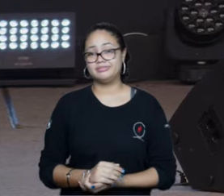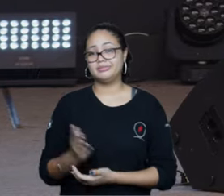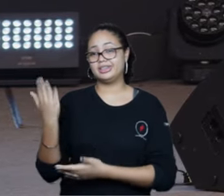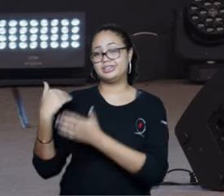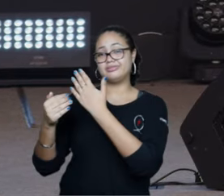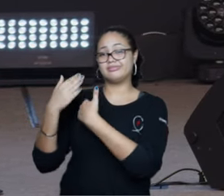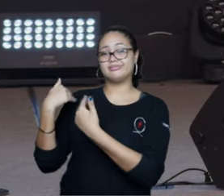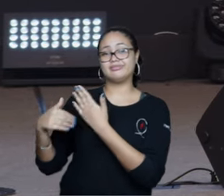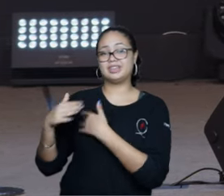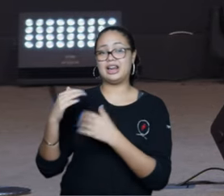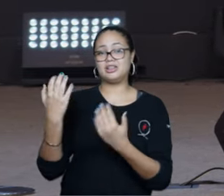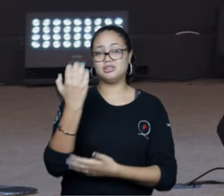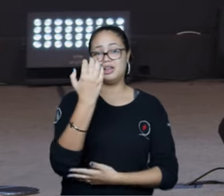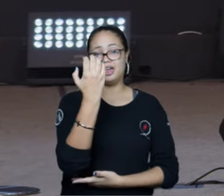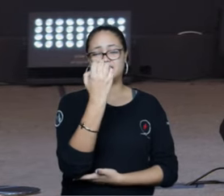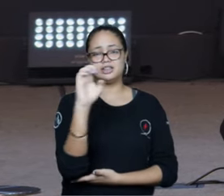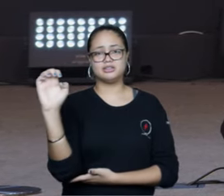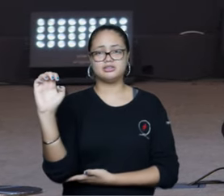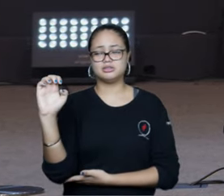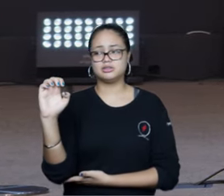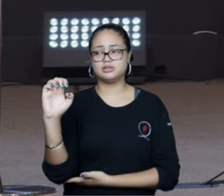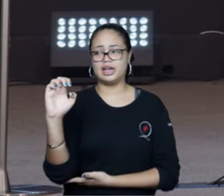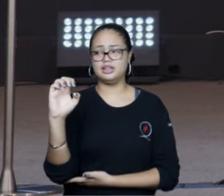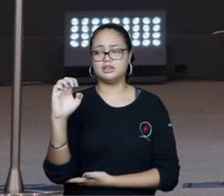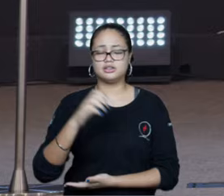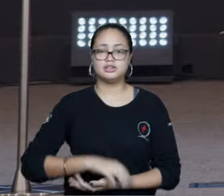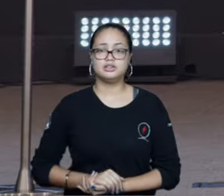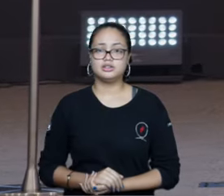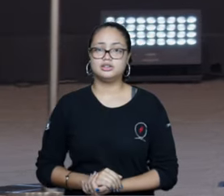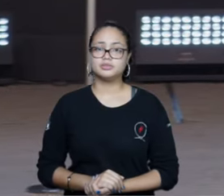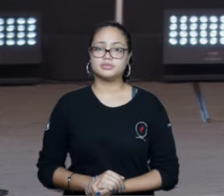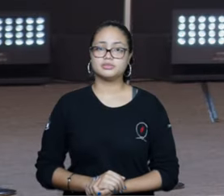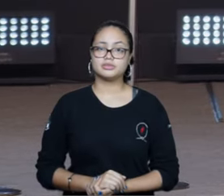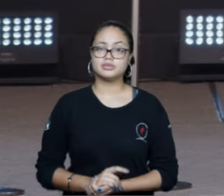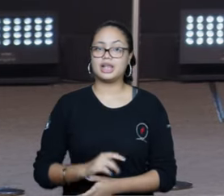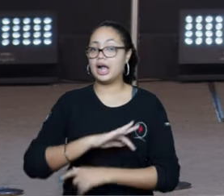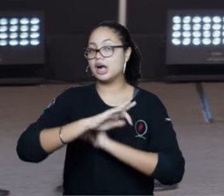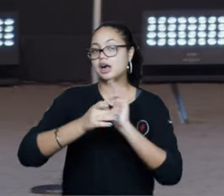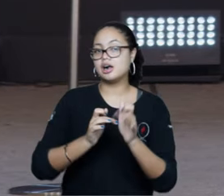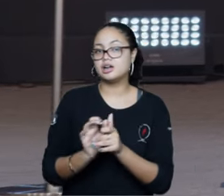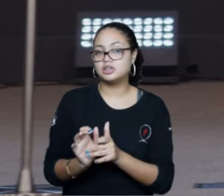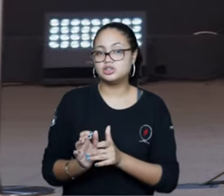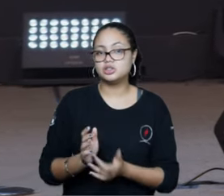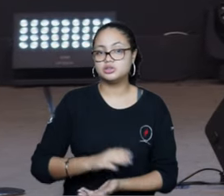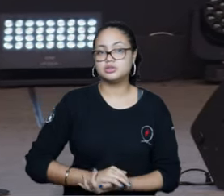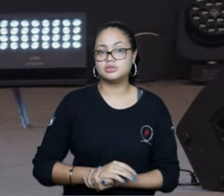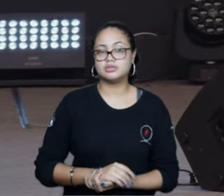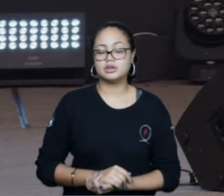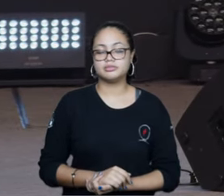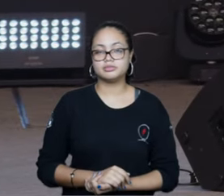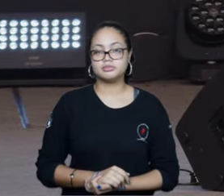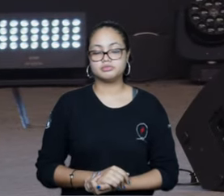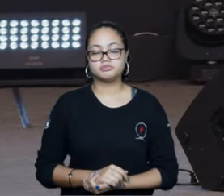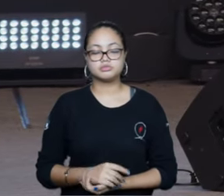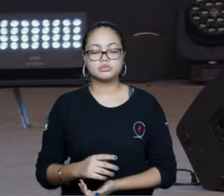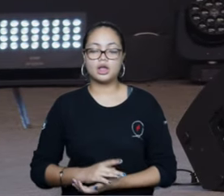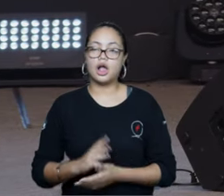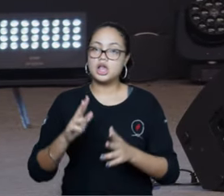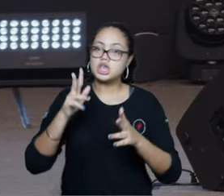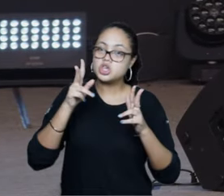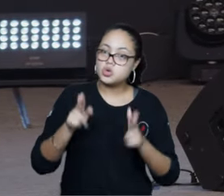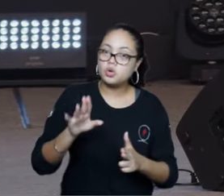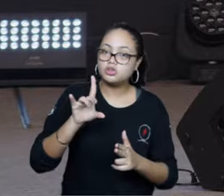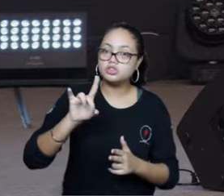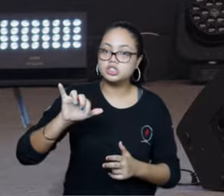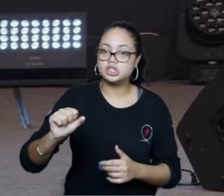correto correto Olha onde Jesus foi como nos dias de morrer fui